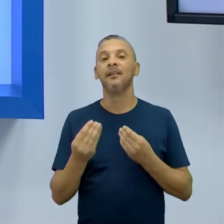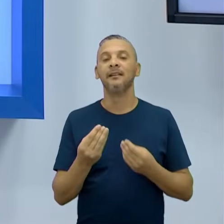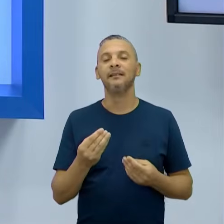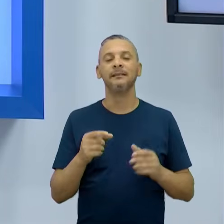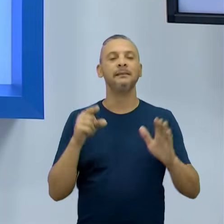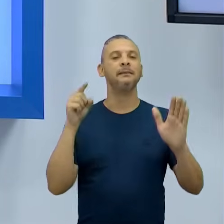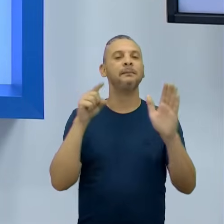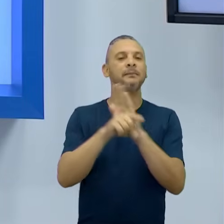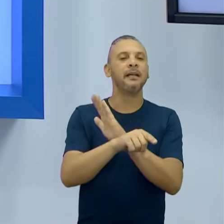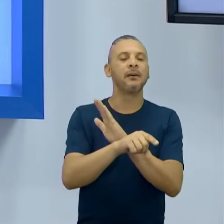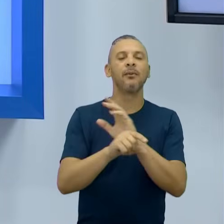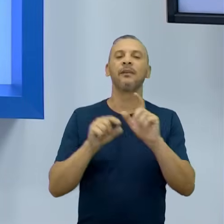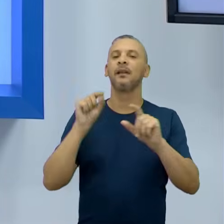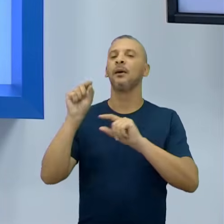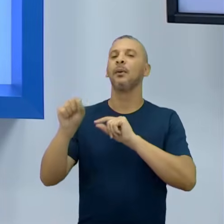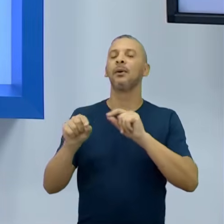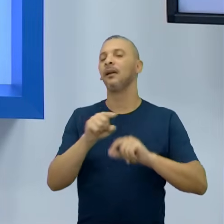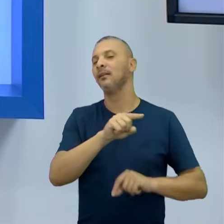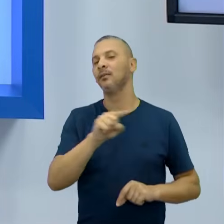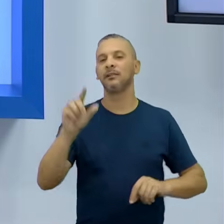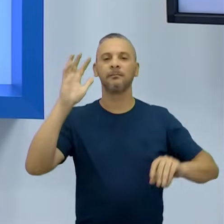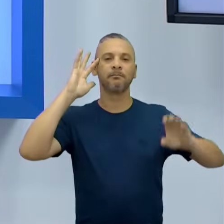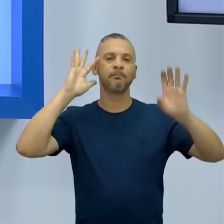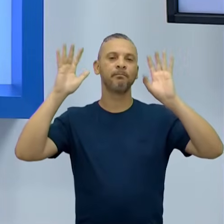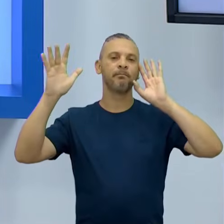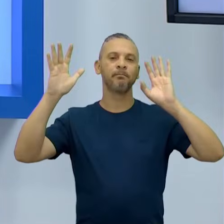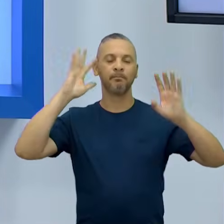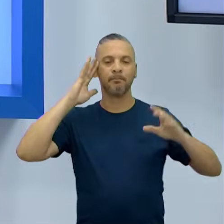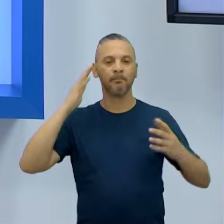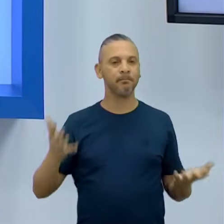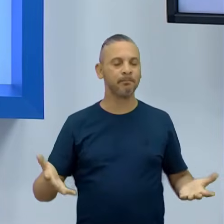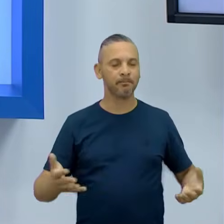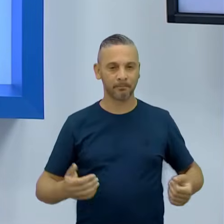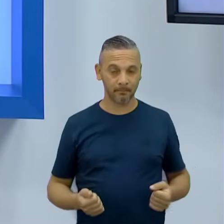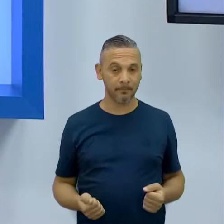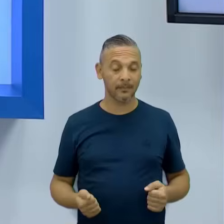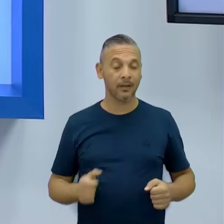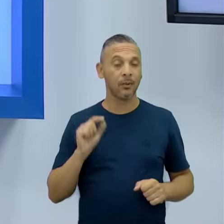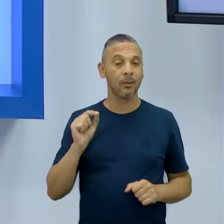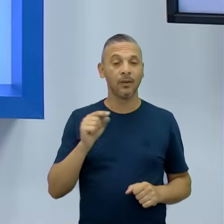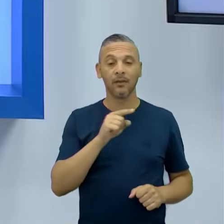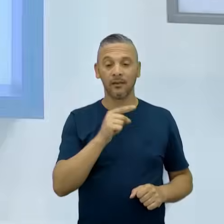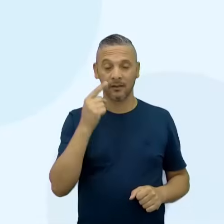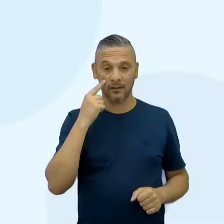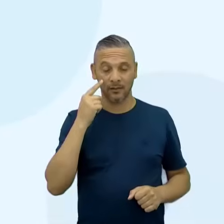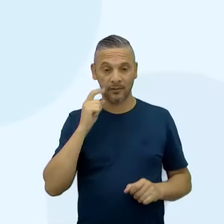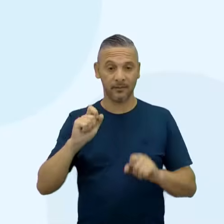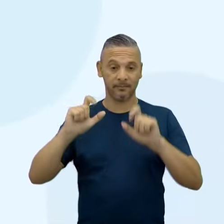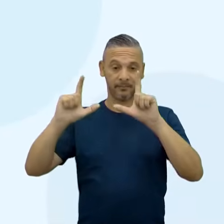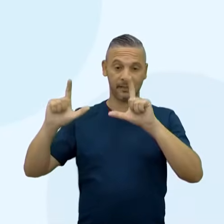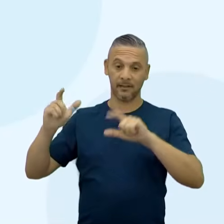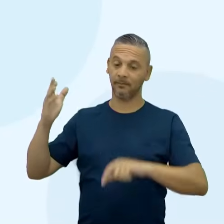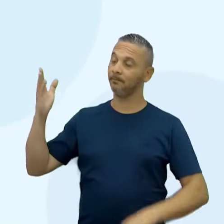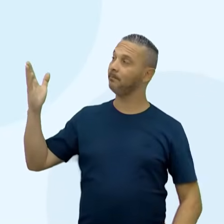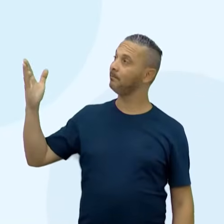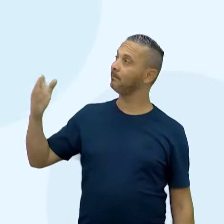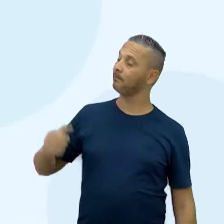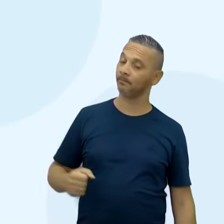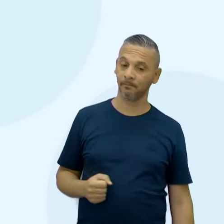nossa questão norteadora, que eu lanço para vocês a nossa pergunta, justamente está aparecendo aí na tela para vocês,